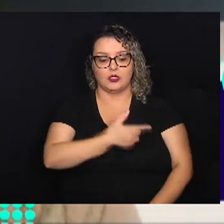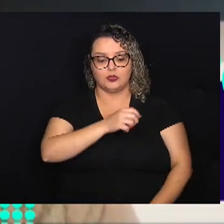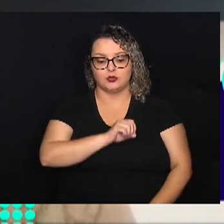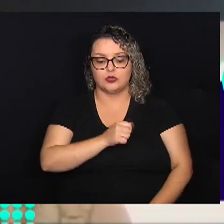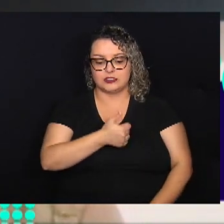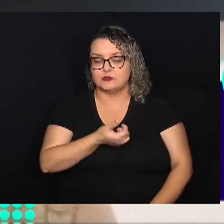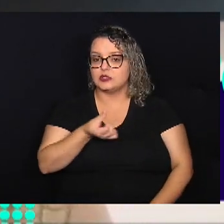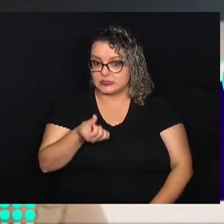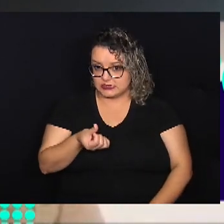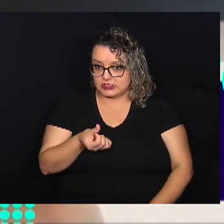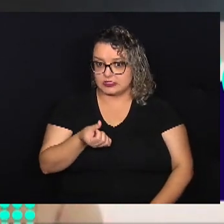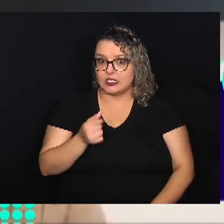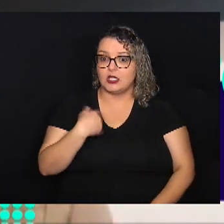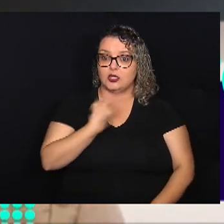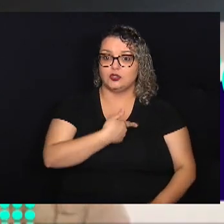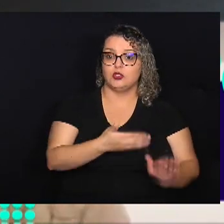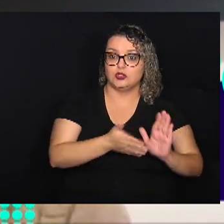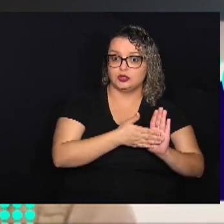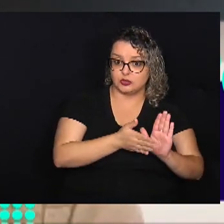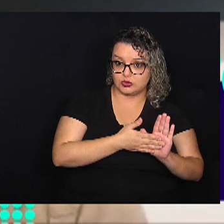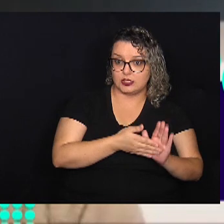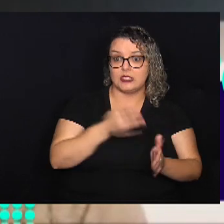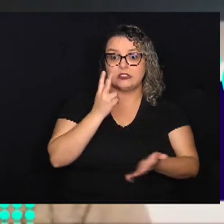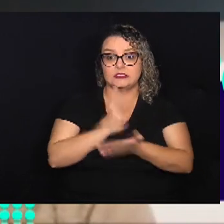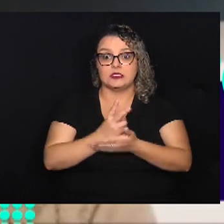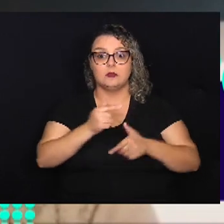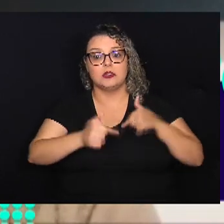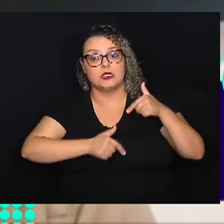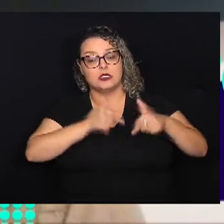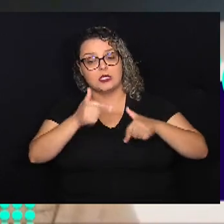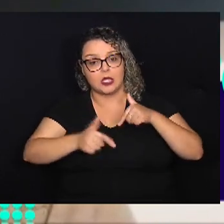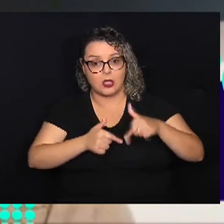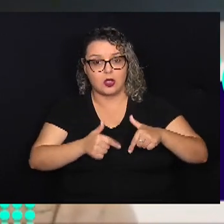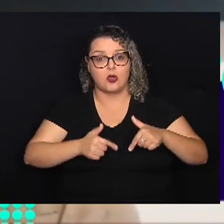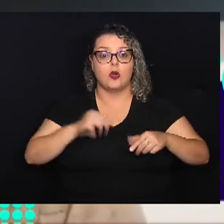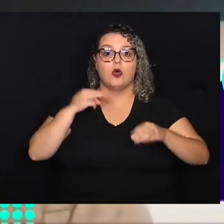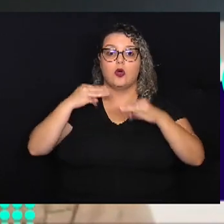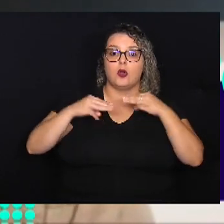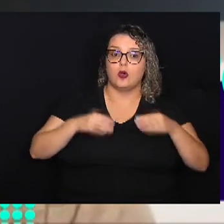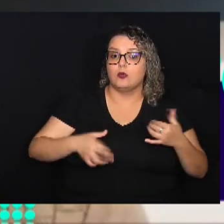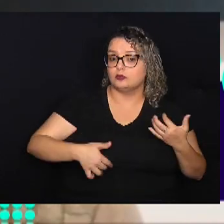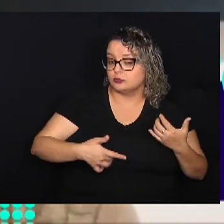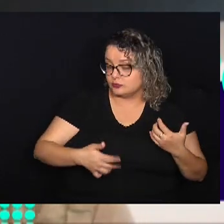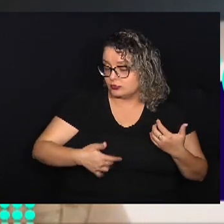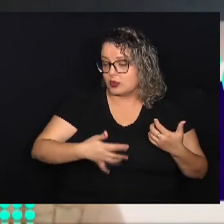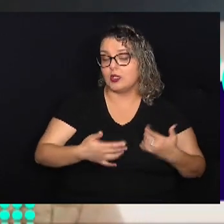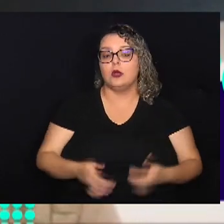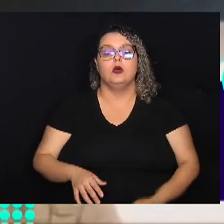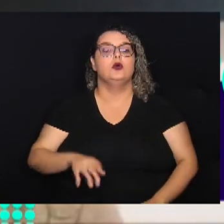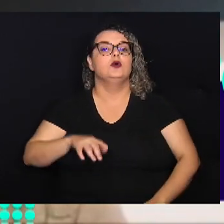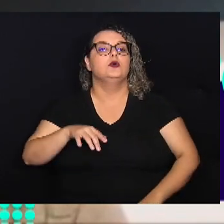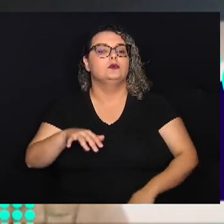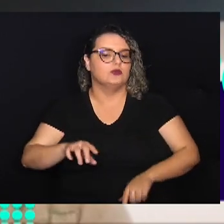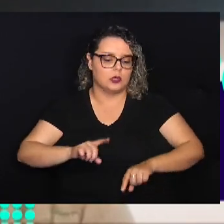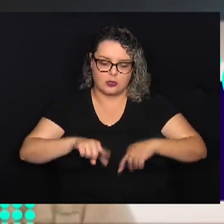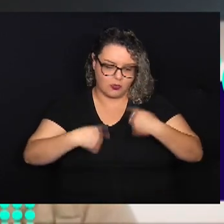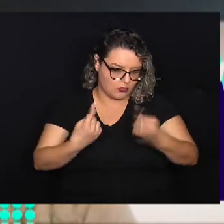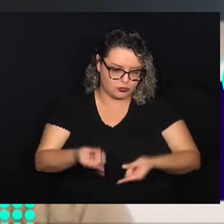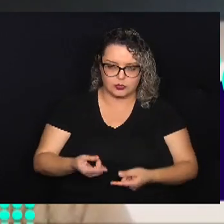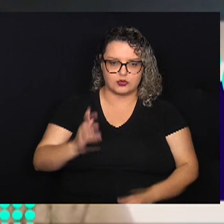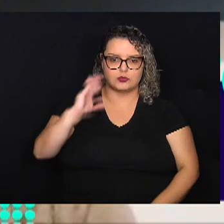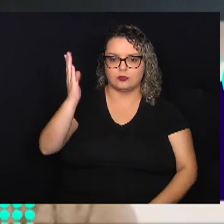2016 e nossa proposta sempre foi trabalhar com a música instrumental brasileira. Nesse projeto, que é